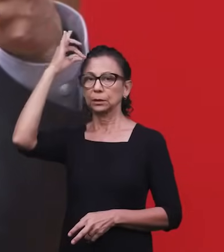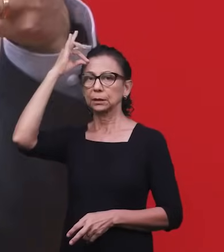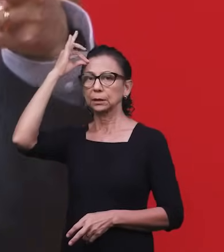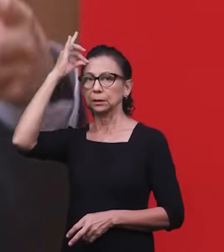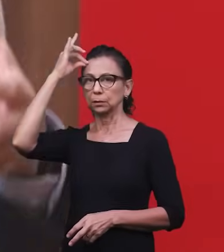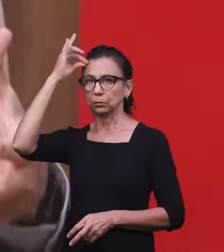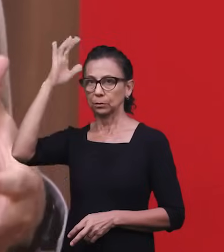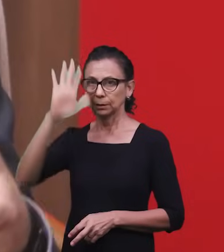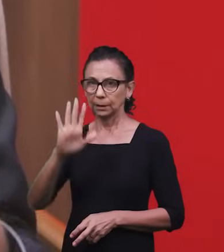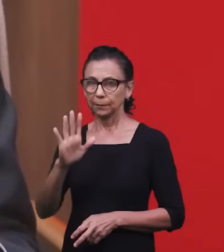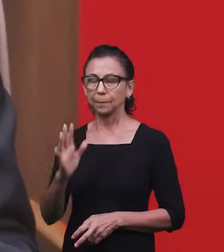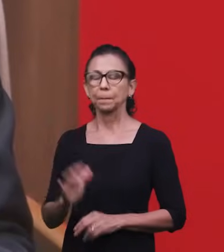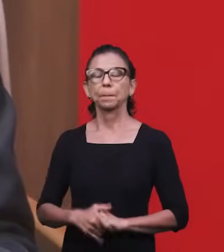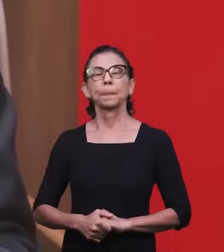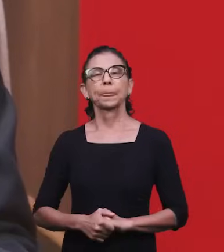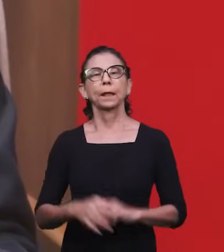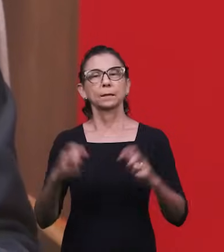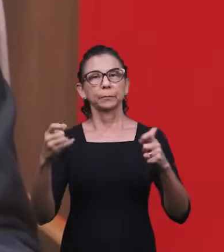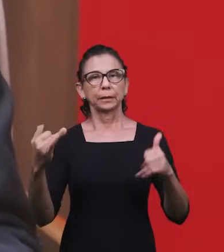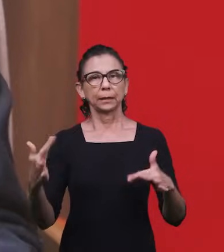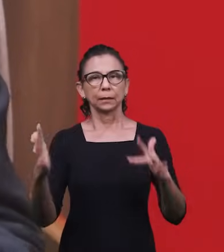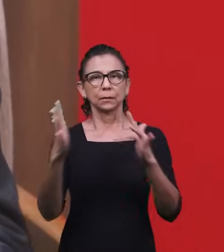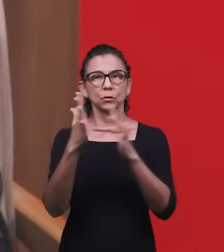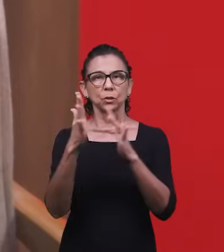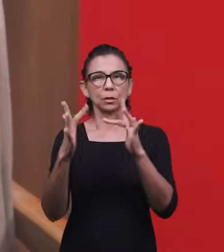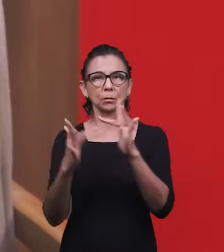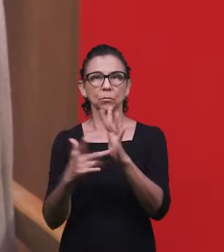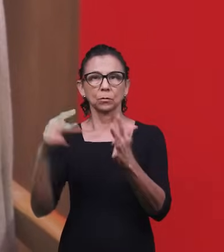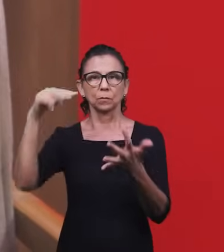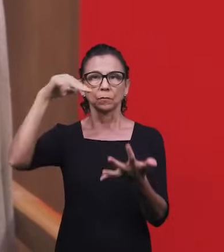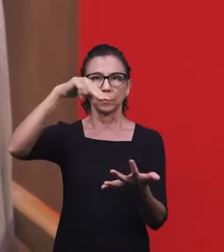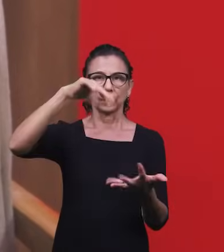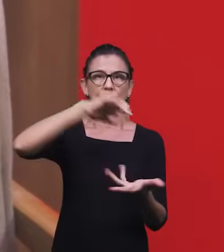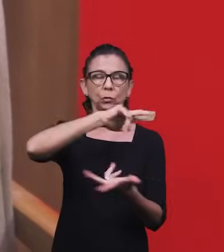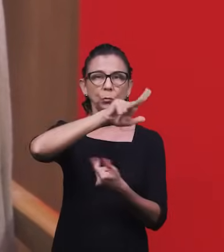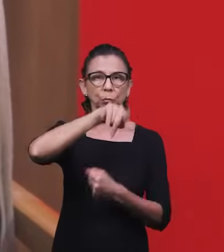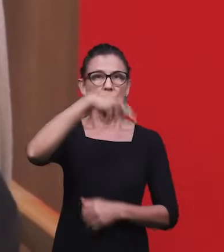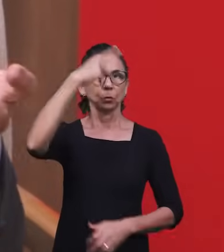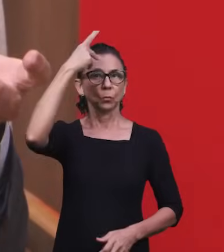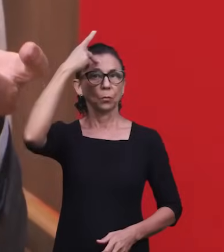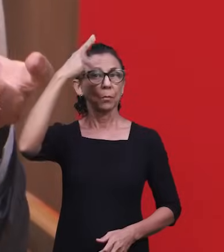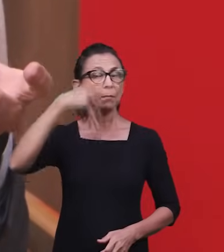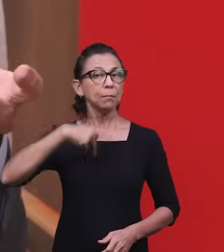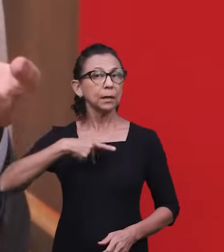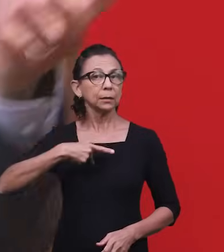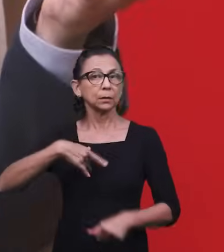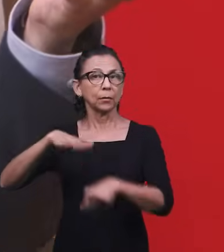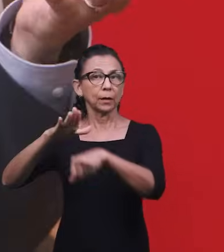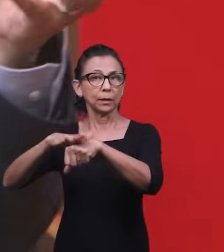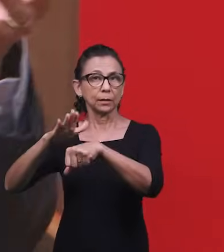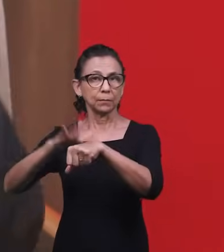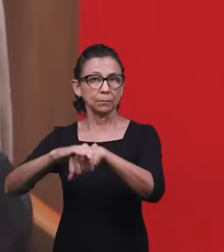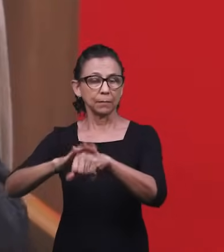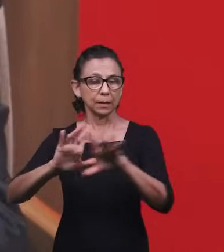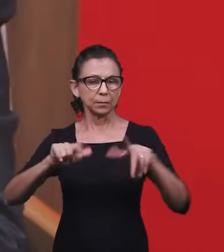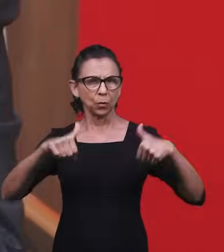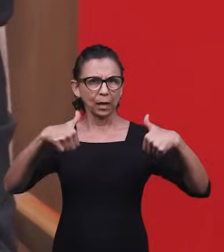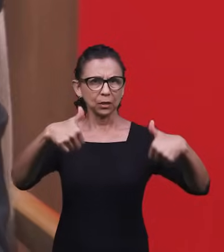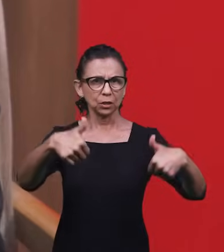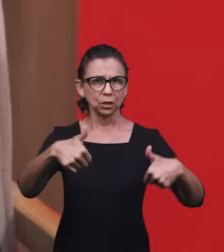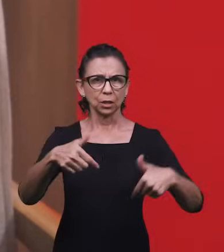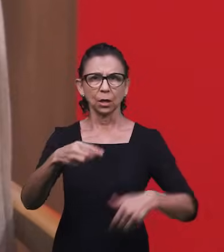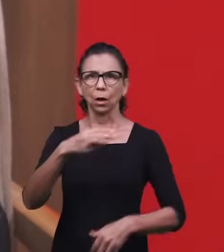estava aqui no mundo como homem, era ele quem realizava os sinais. Mestre, tem aqui